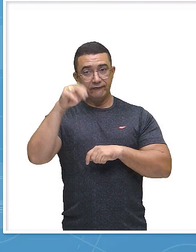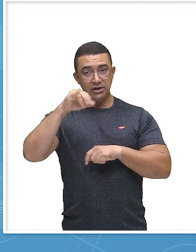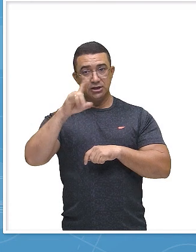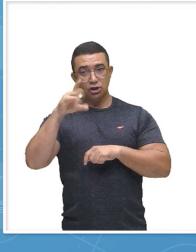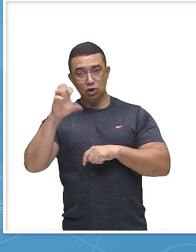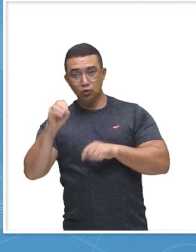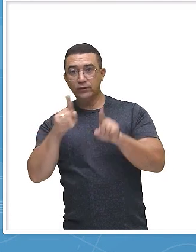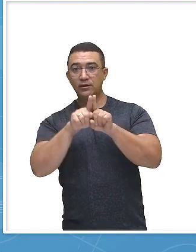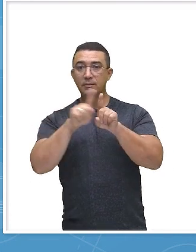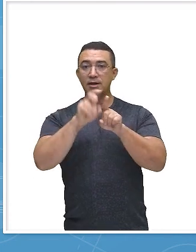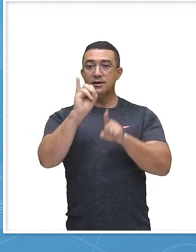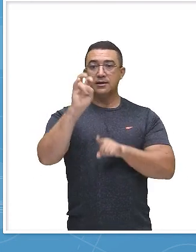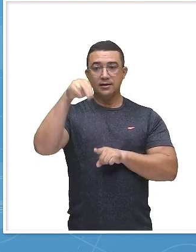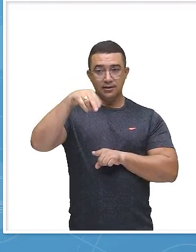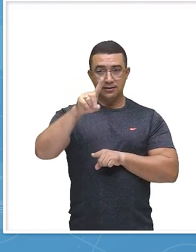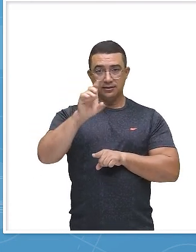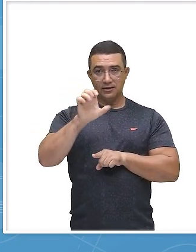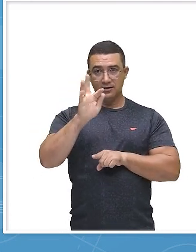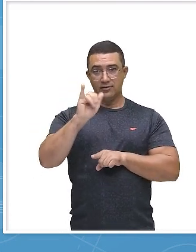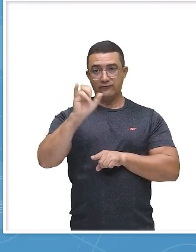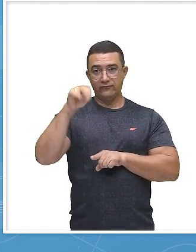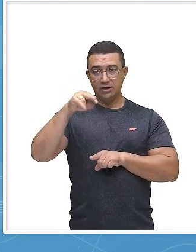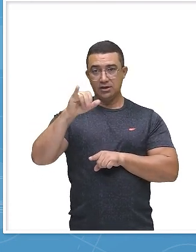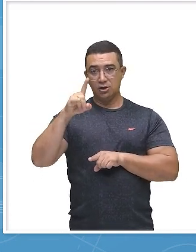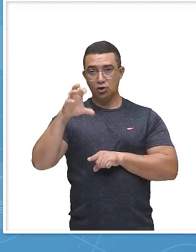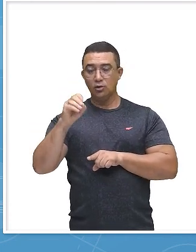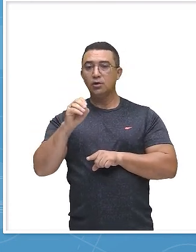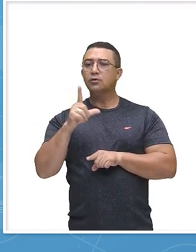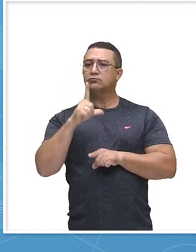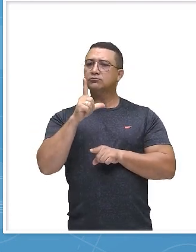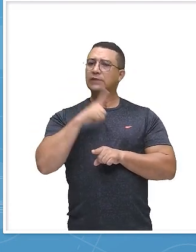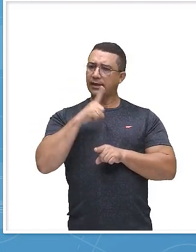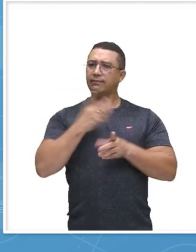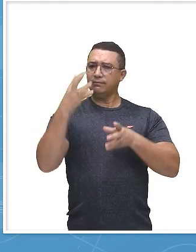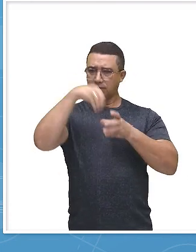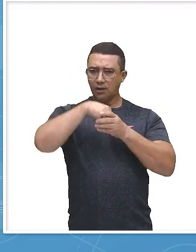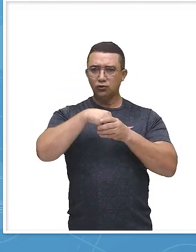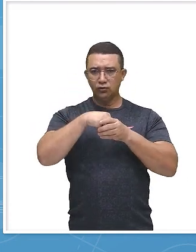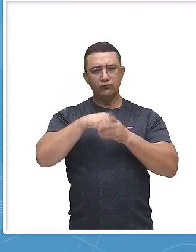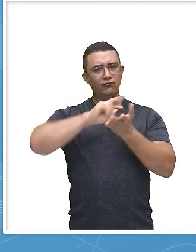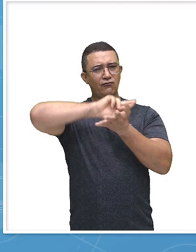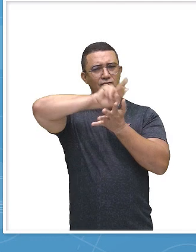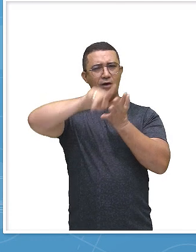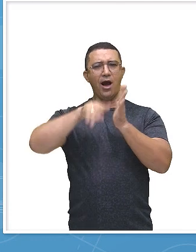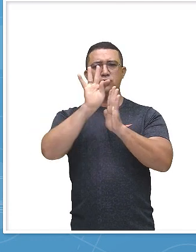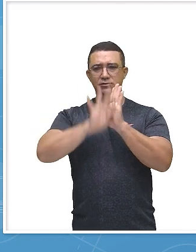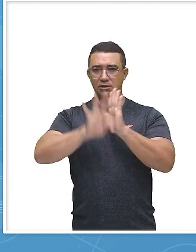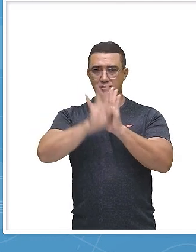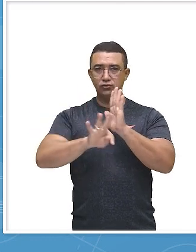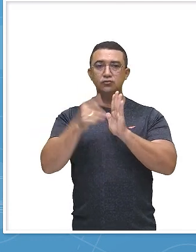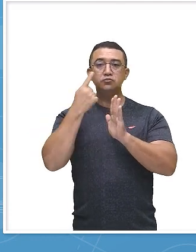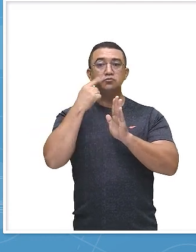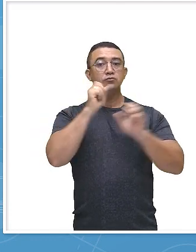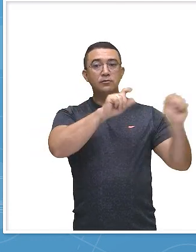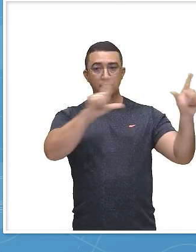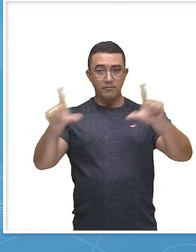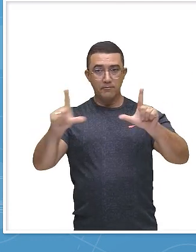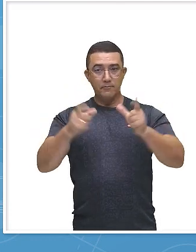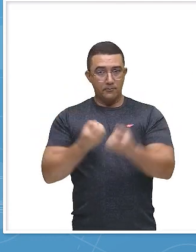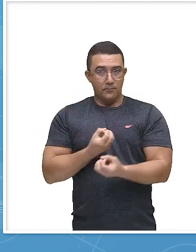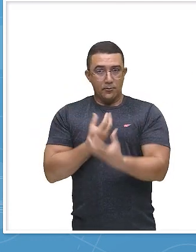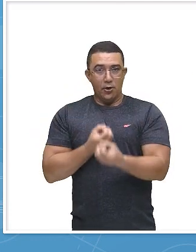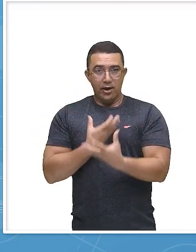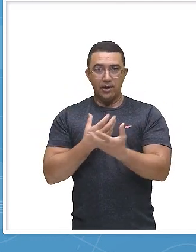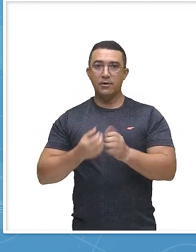presente nos mais variados textos do nosso cotidiano. Olha esse poema aqui. O orvalho vem caindo,